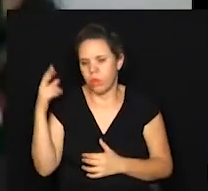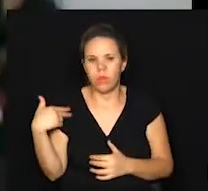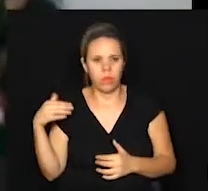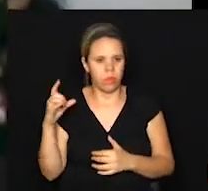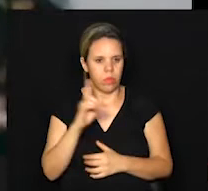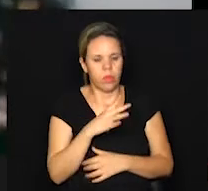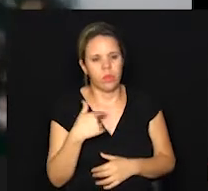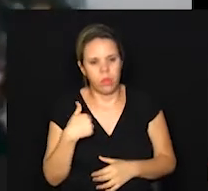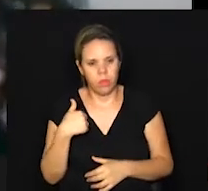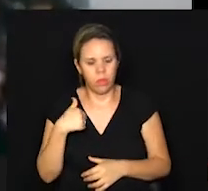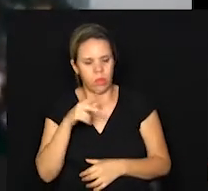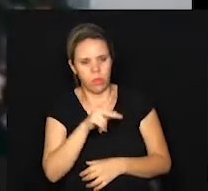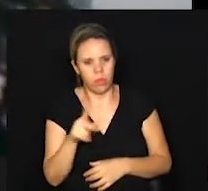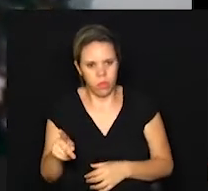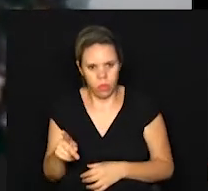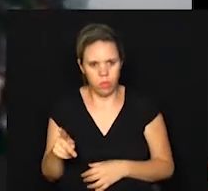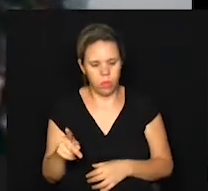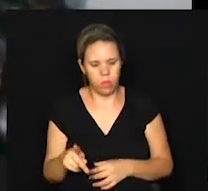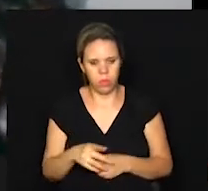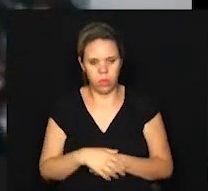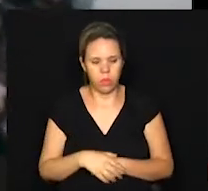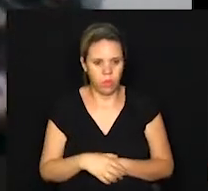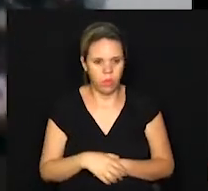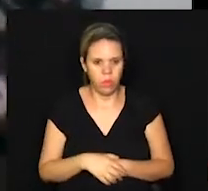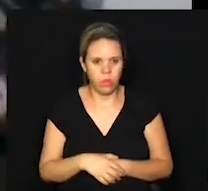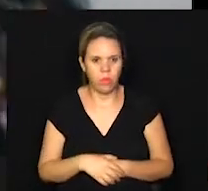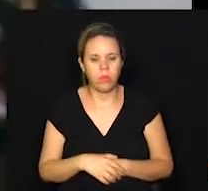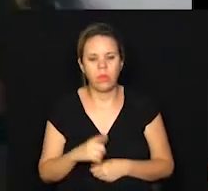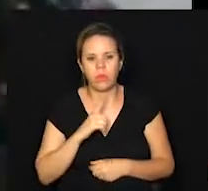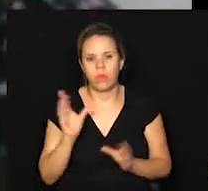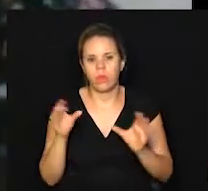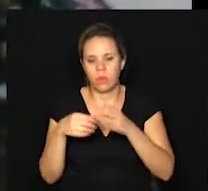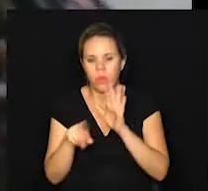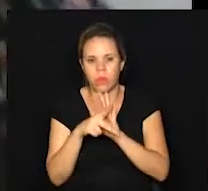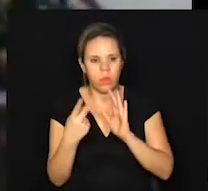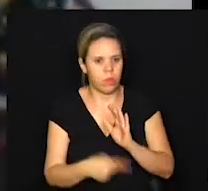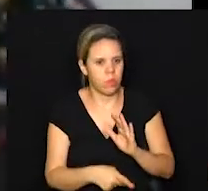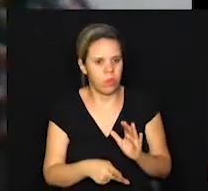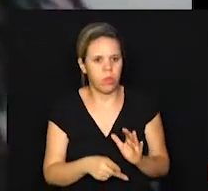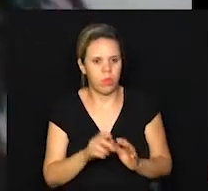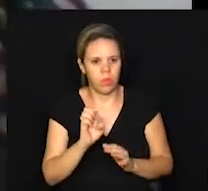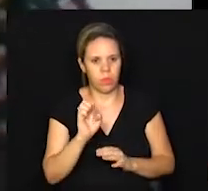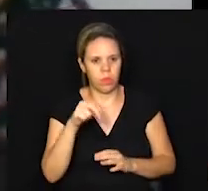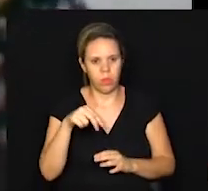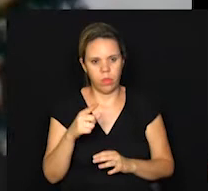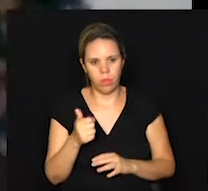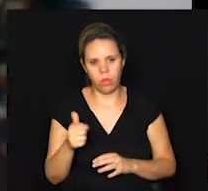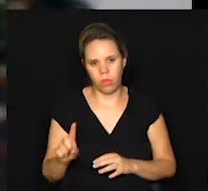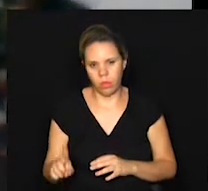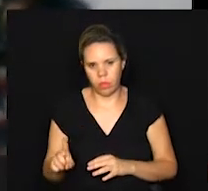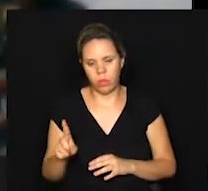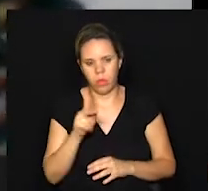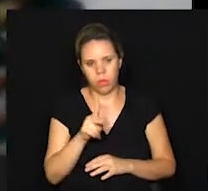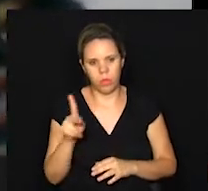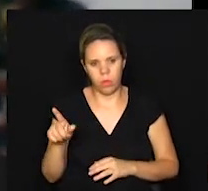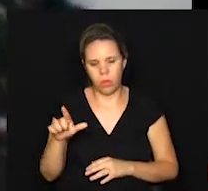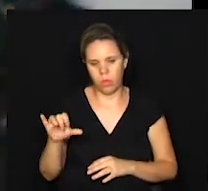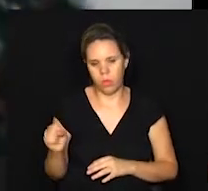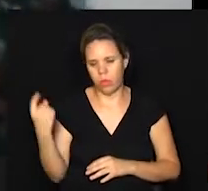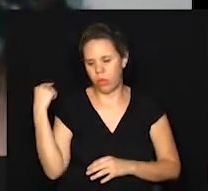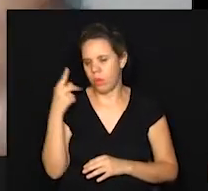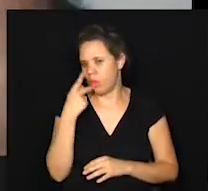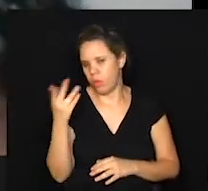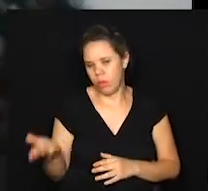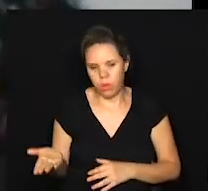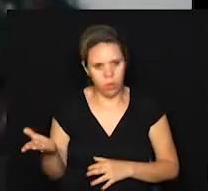me tornei a professora, havia uma turma específica para o ENAD, que é essa turma de que o professor Luiz Fernando falou.